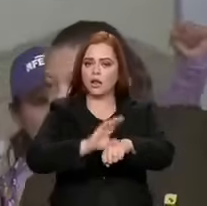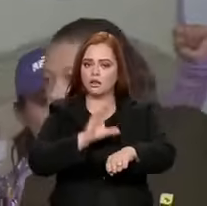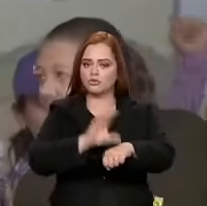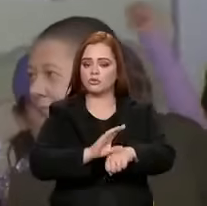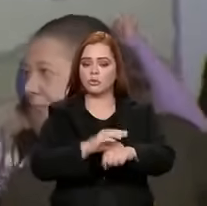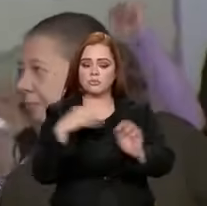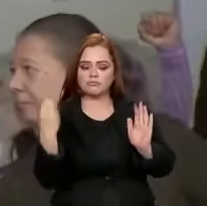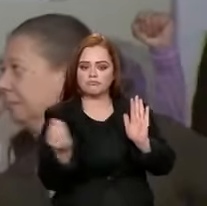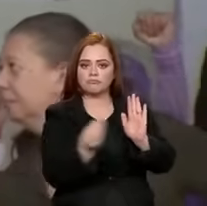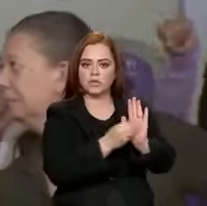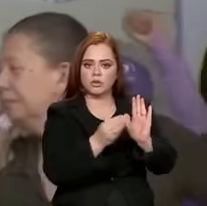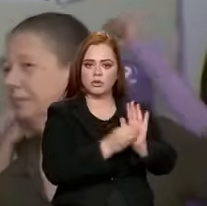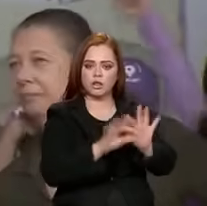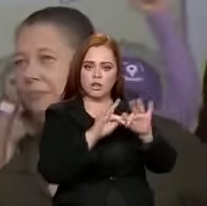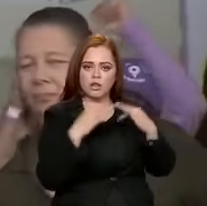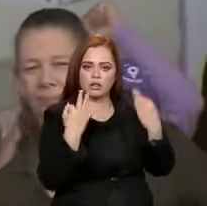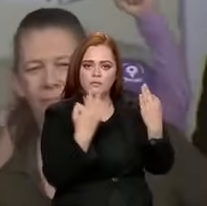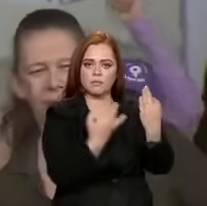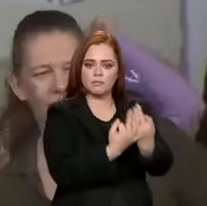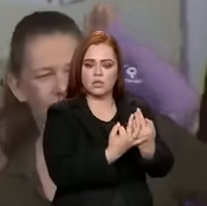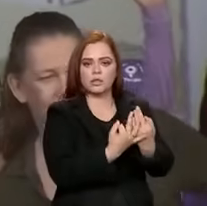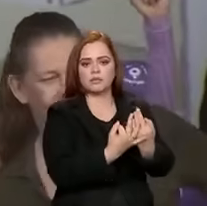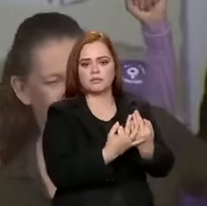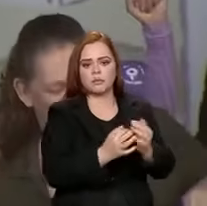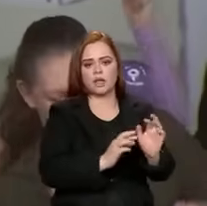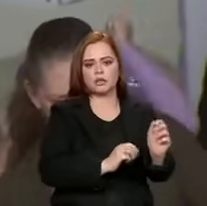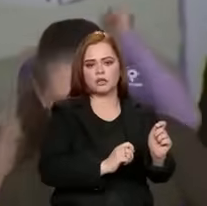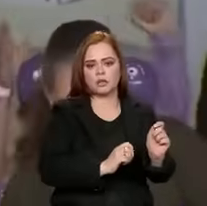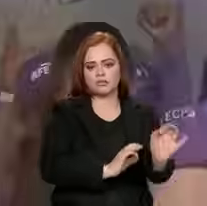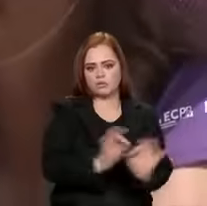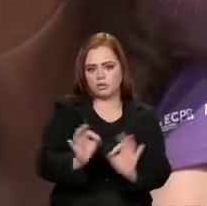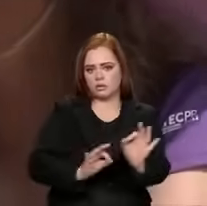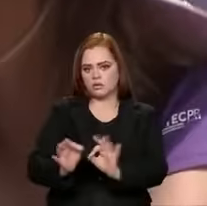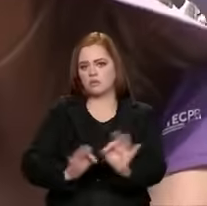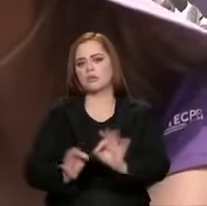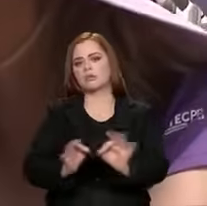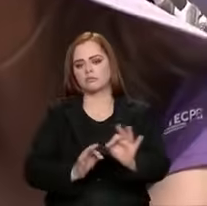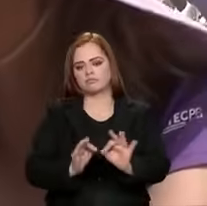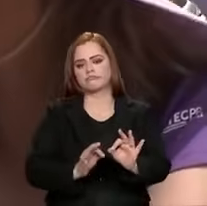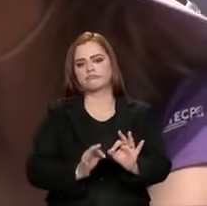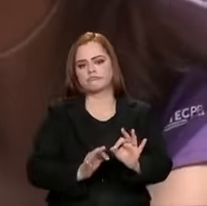instalação para as famílias da reforma agrária